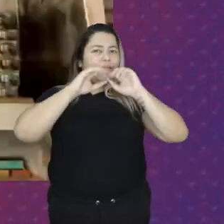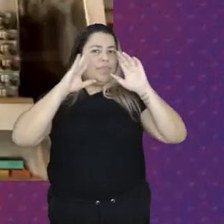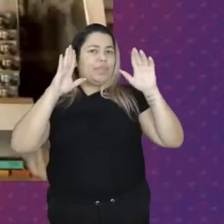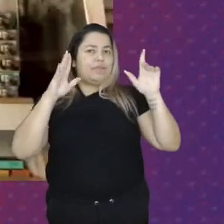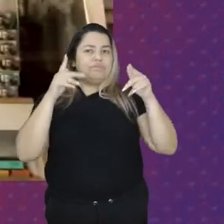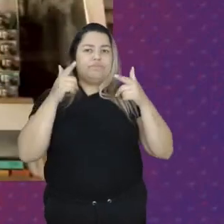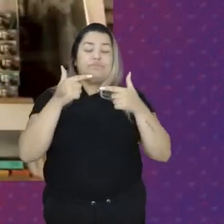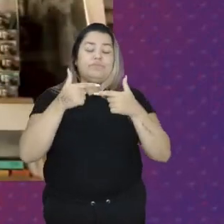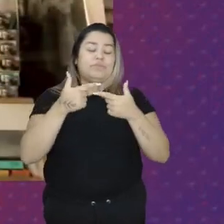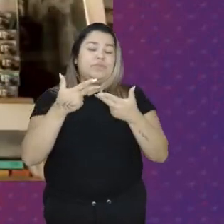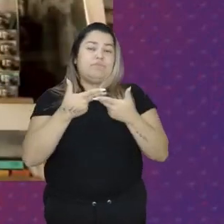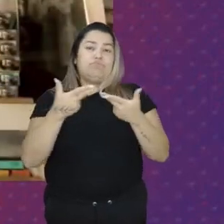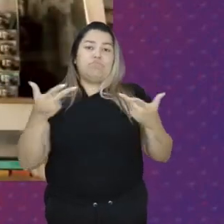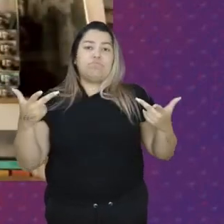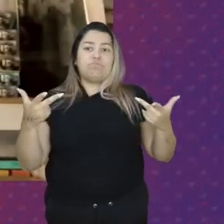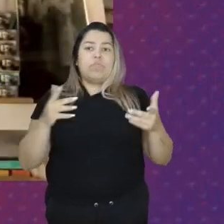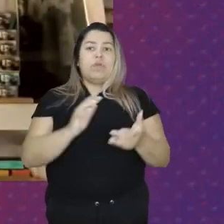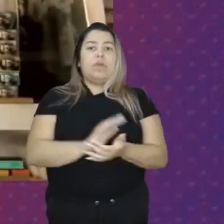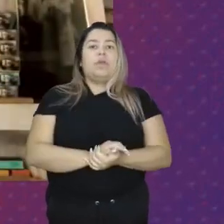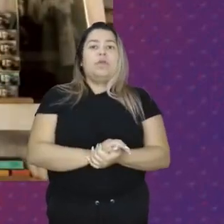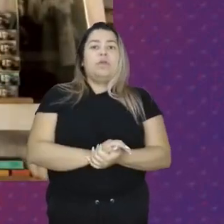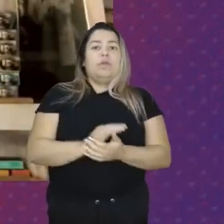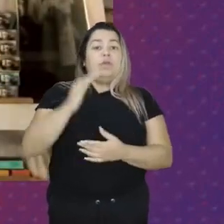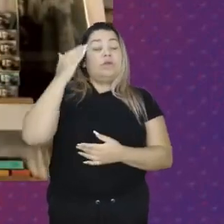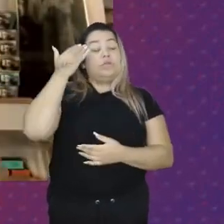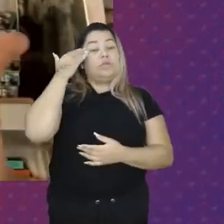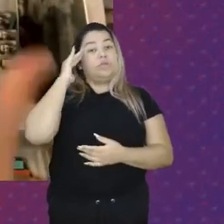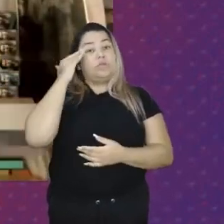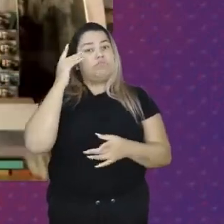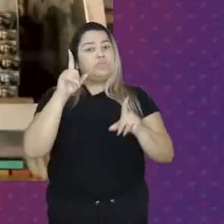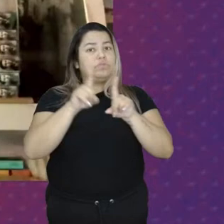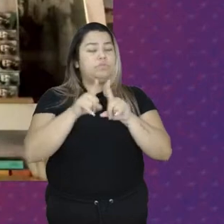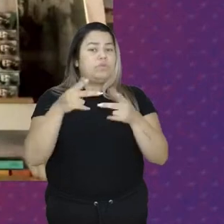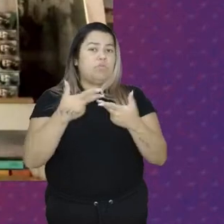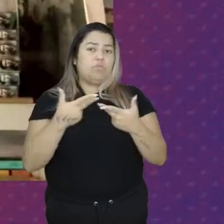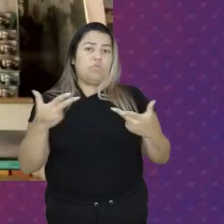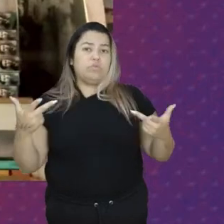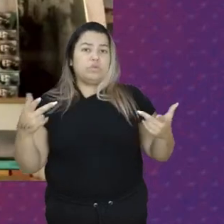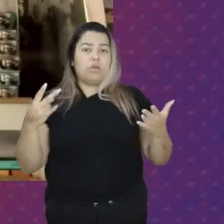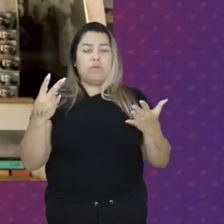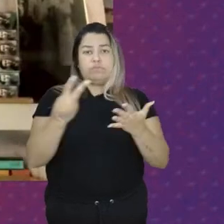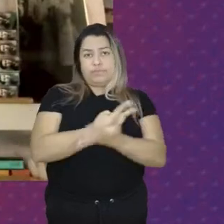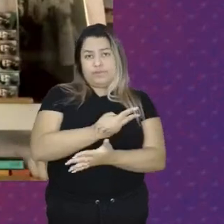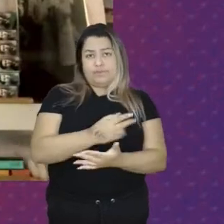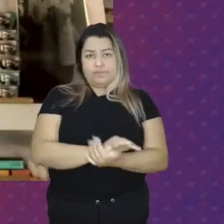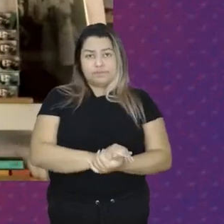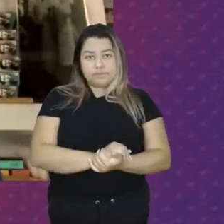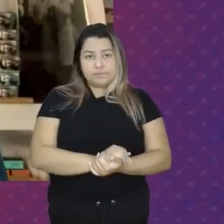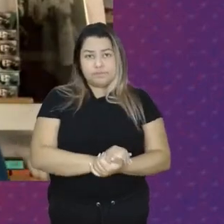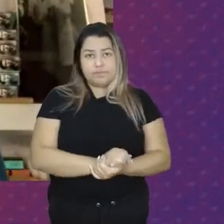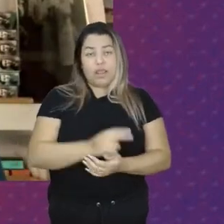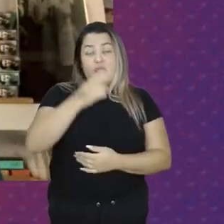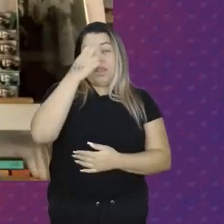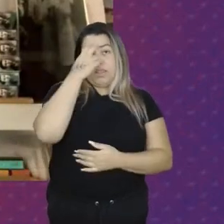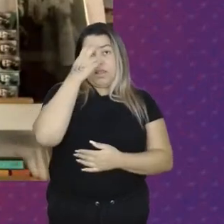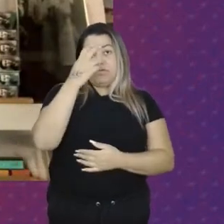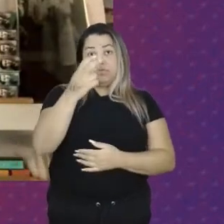aparências imediatas. É entender a origem das coisas, como elas se dão. E a